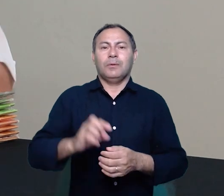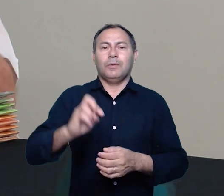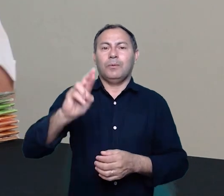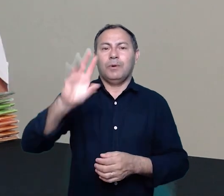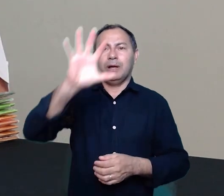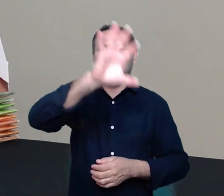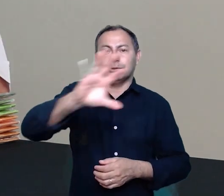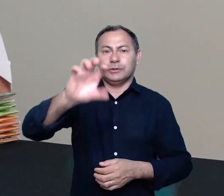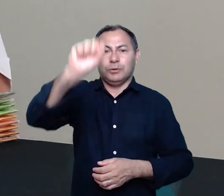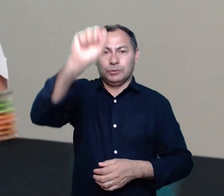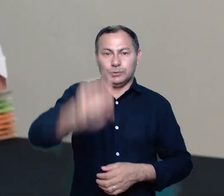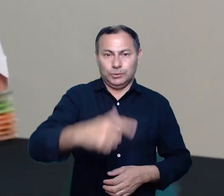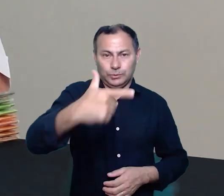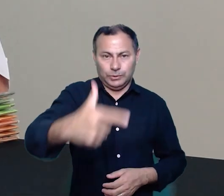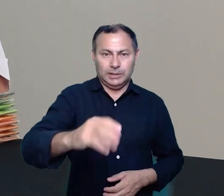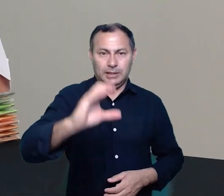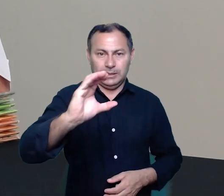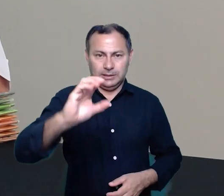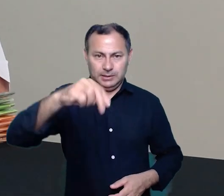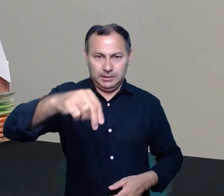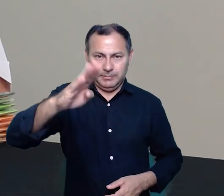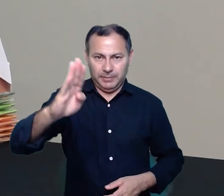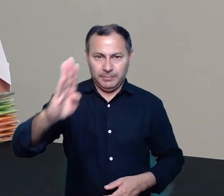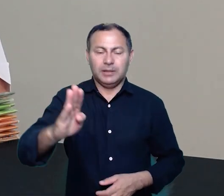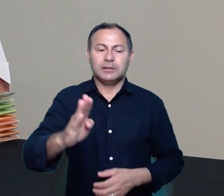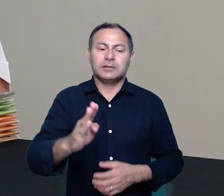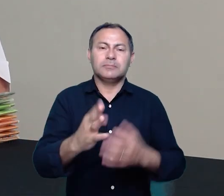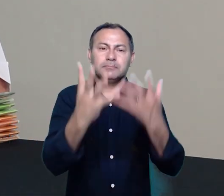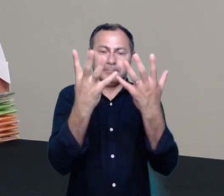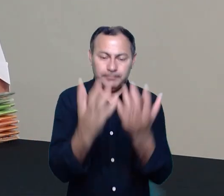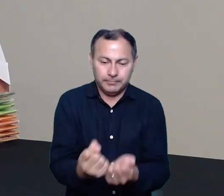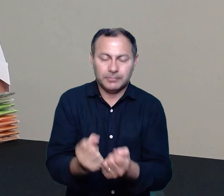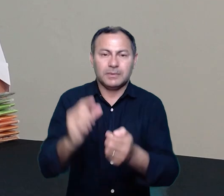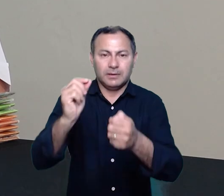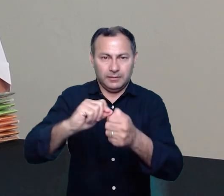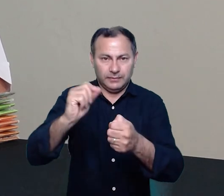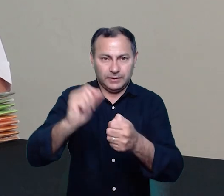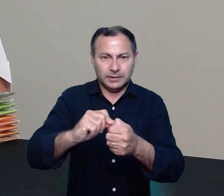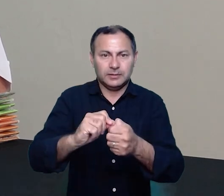que o Regional Sul 2 da CNBB se propõe a fazer,